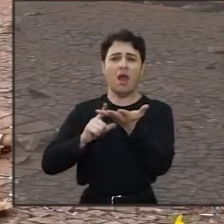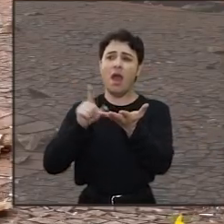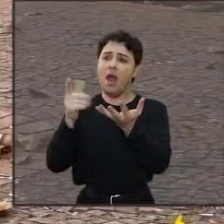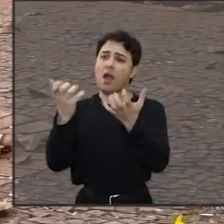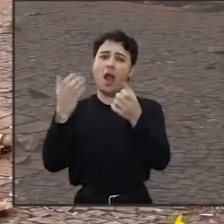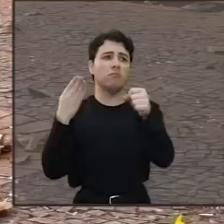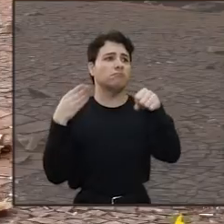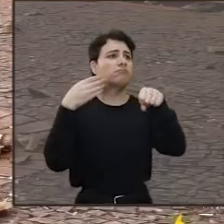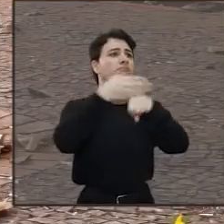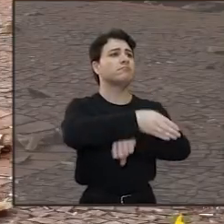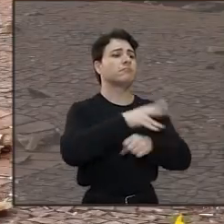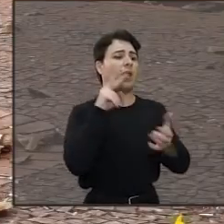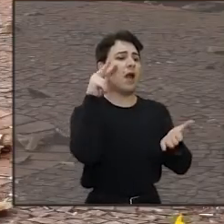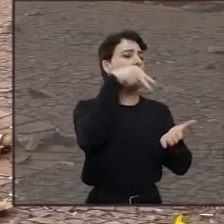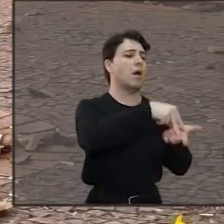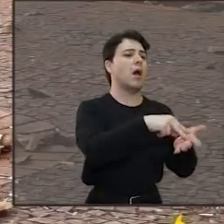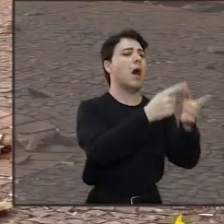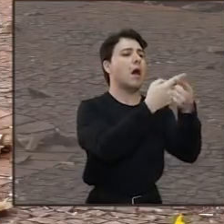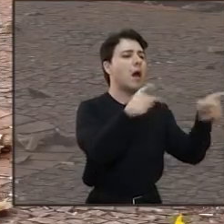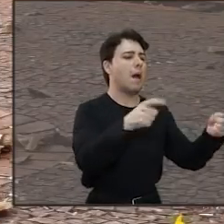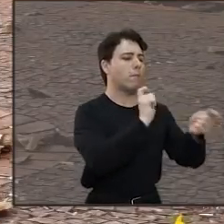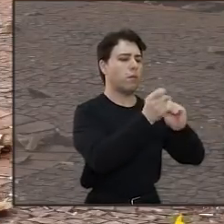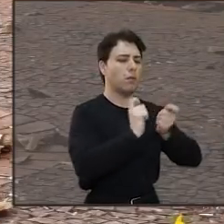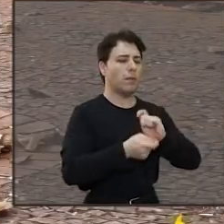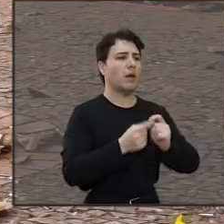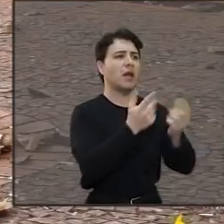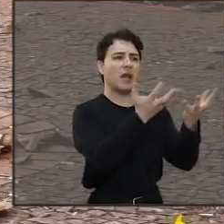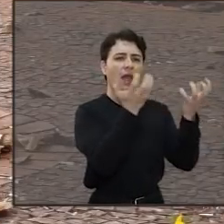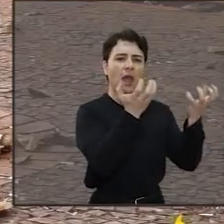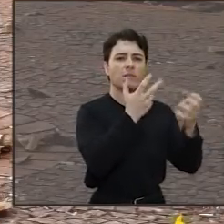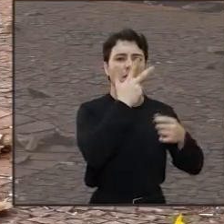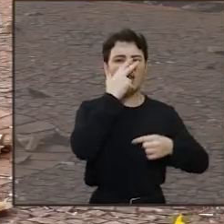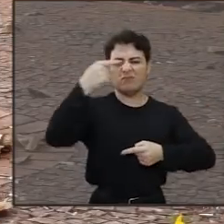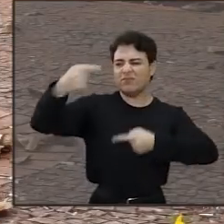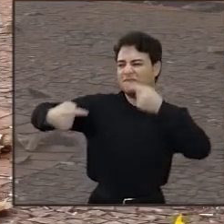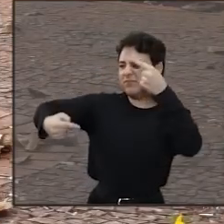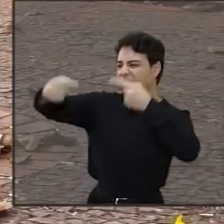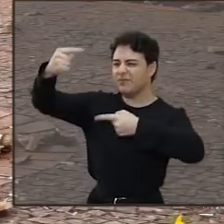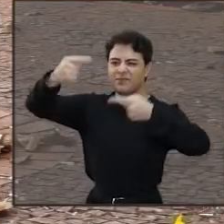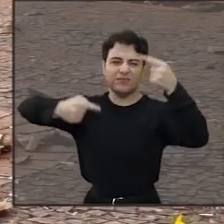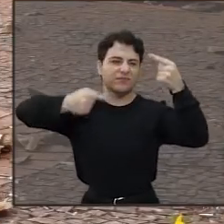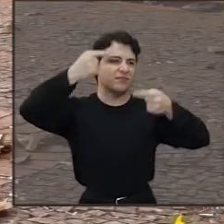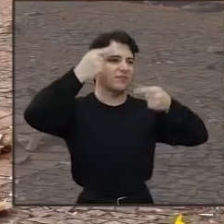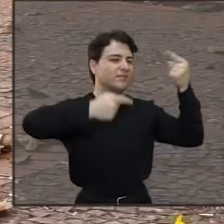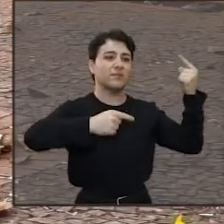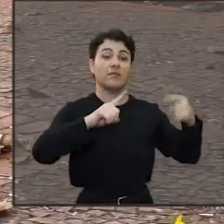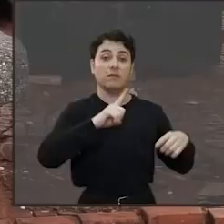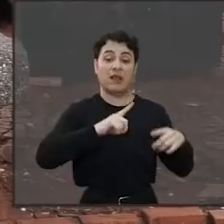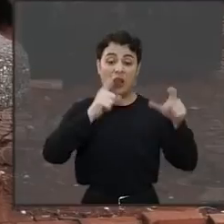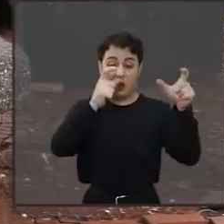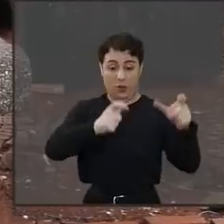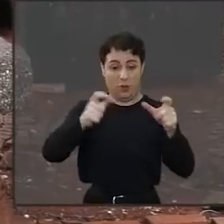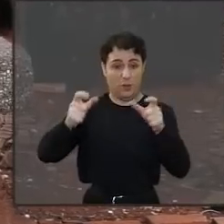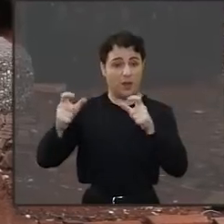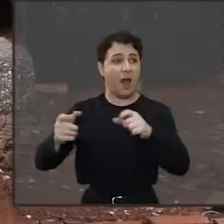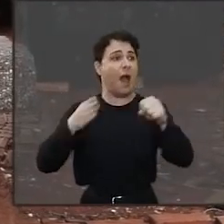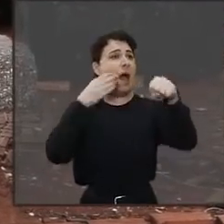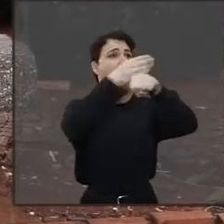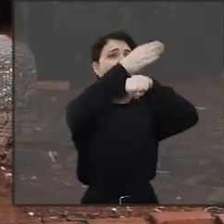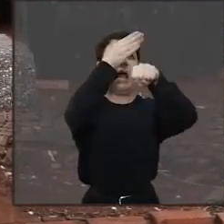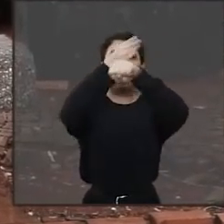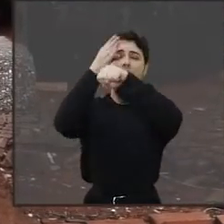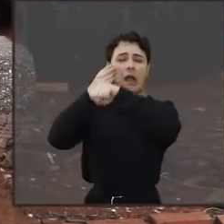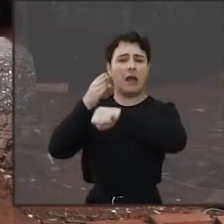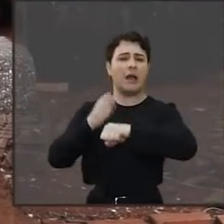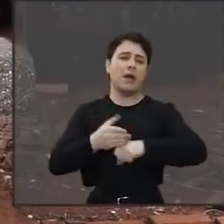tocar no mesmo lugar ao mesmo tempo. Então fica uma competição um pouco complicada, sabe? Não era nem para ser uma competição, era para ter todo mundo um lugar para tocar, no mundo